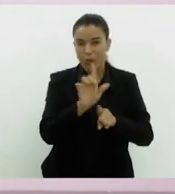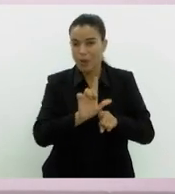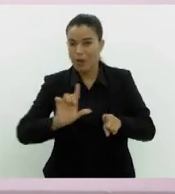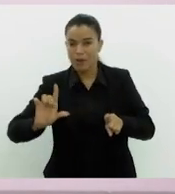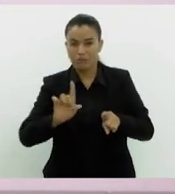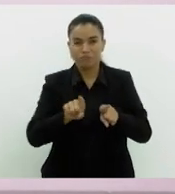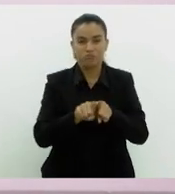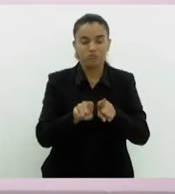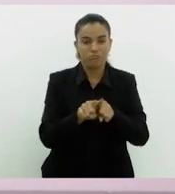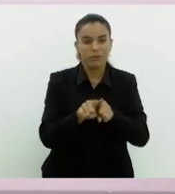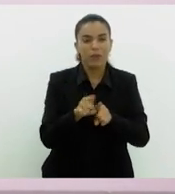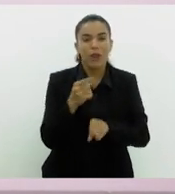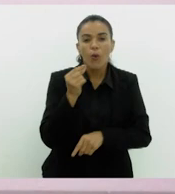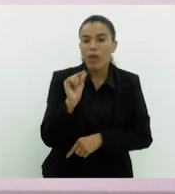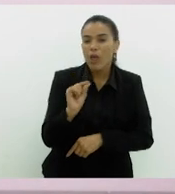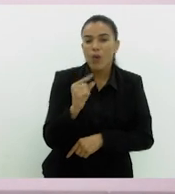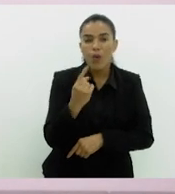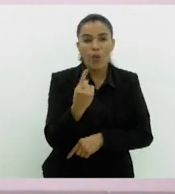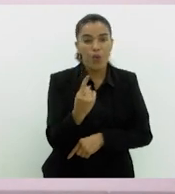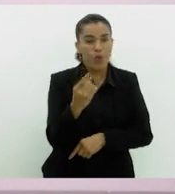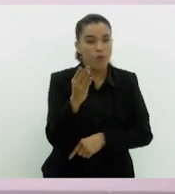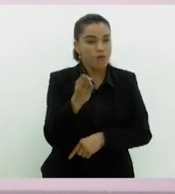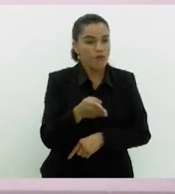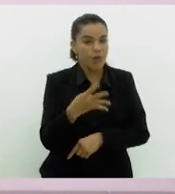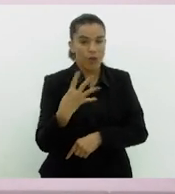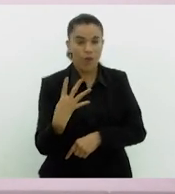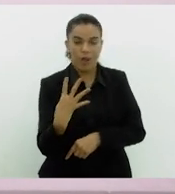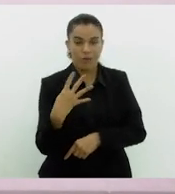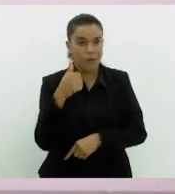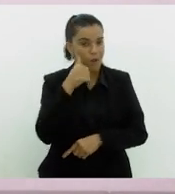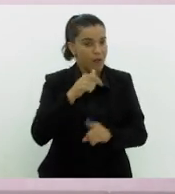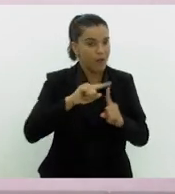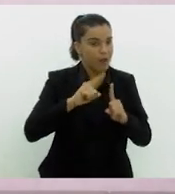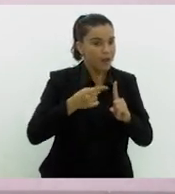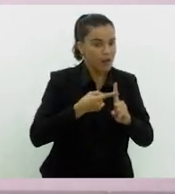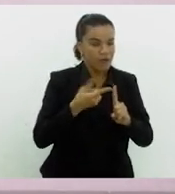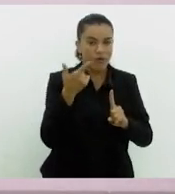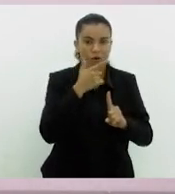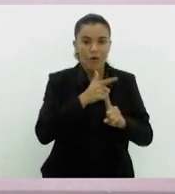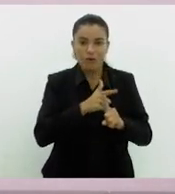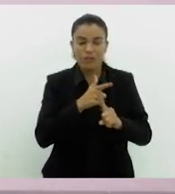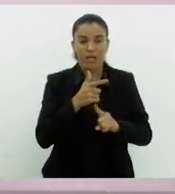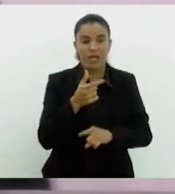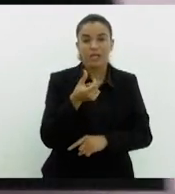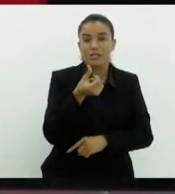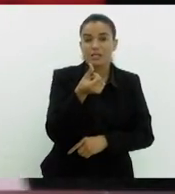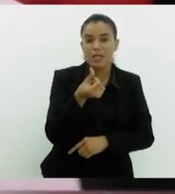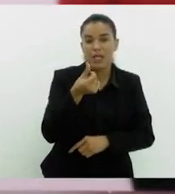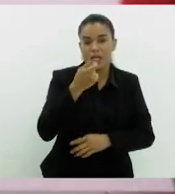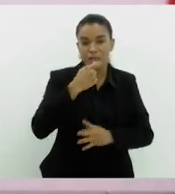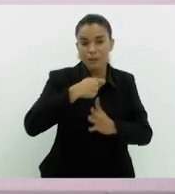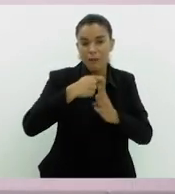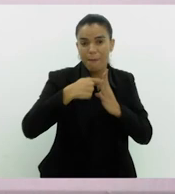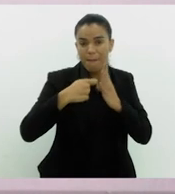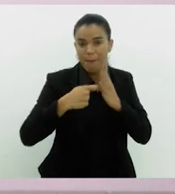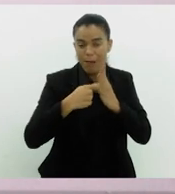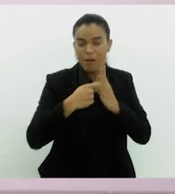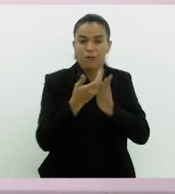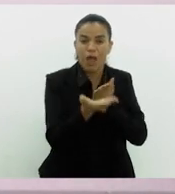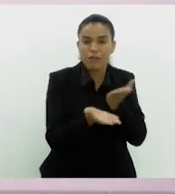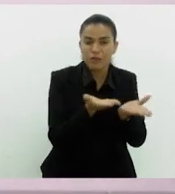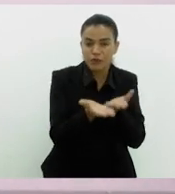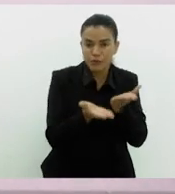a gente tem que menos de 1/4 das gestantes conseguem ter acesso ao mínimo de 6 consultas de pré-natal. Então, a gente